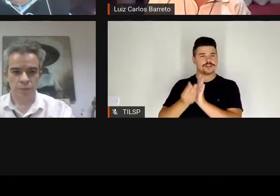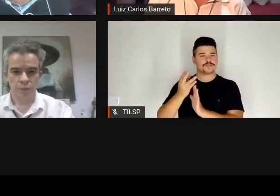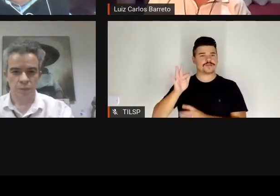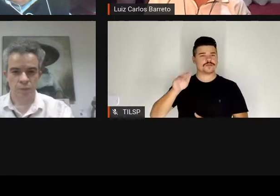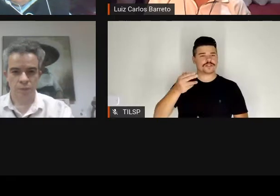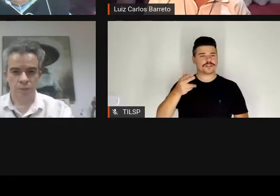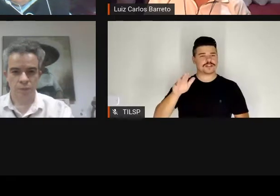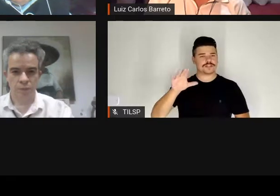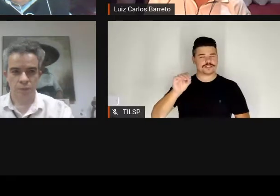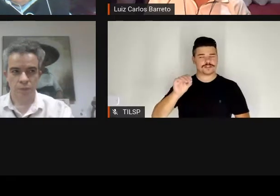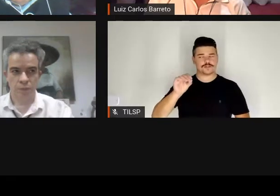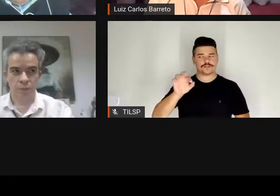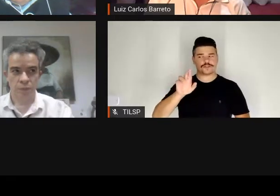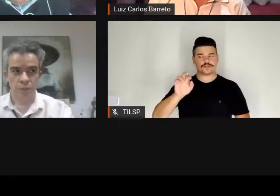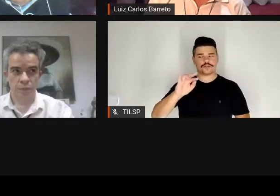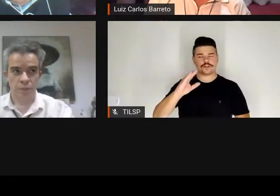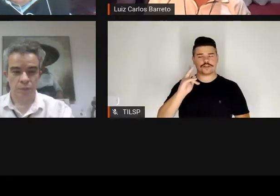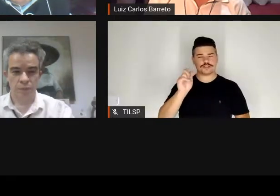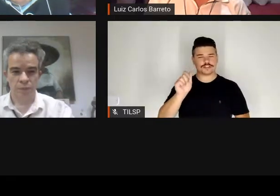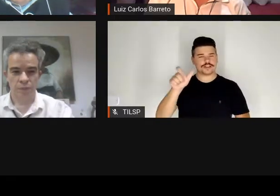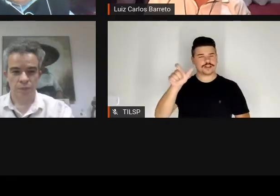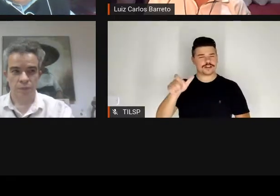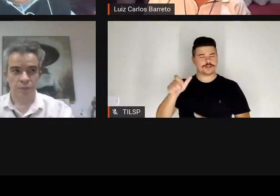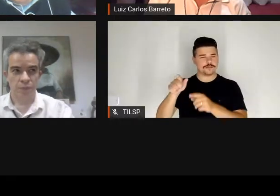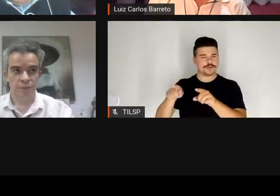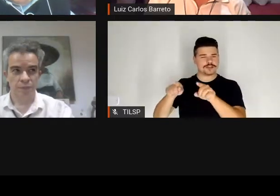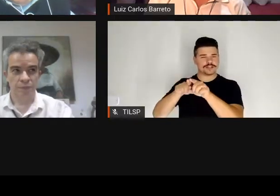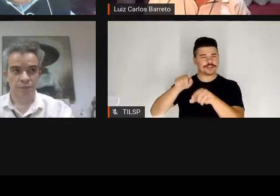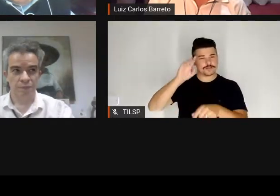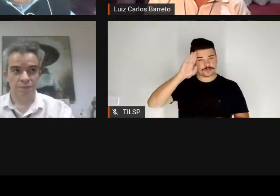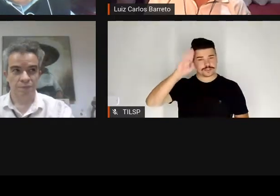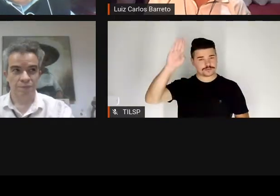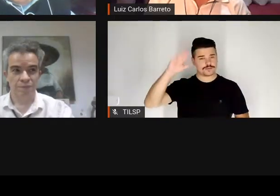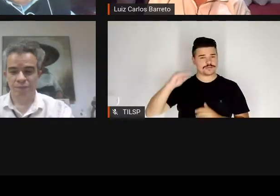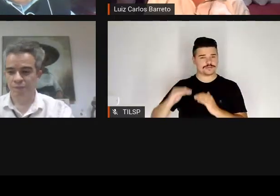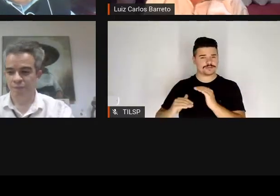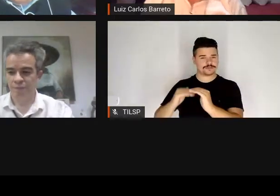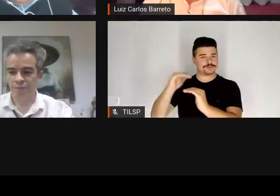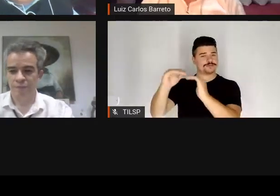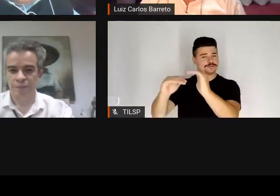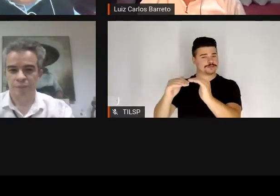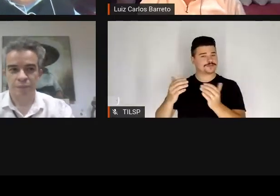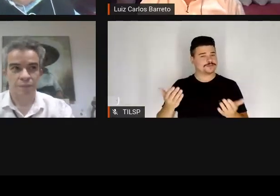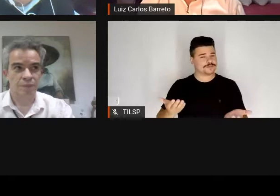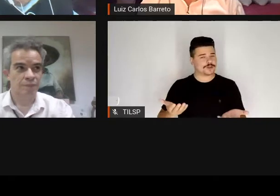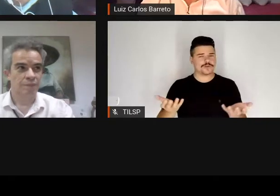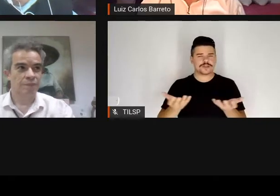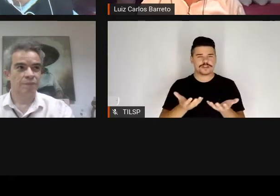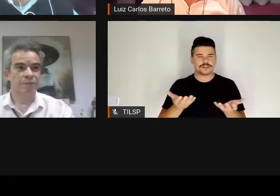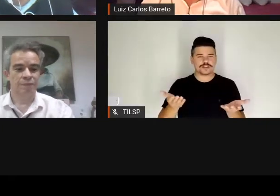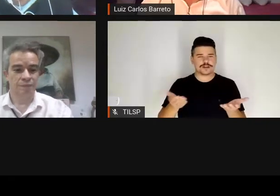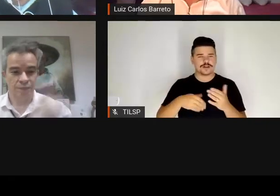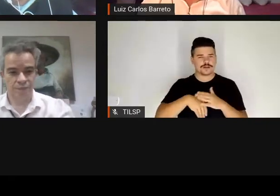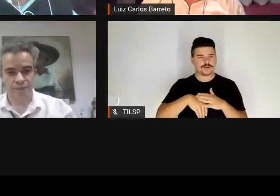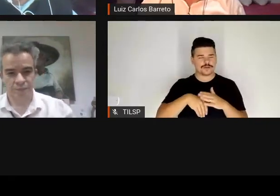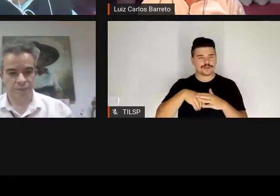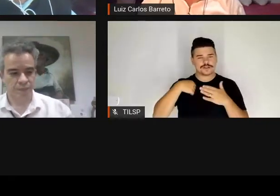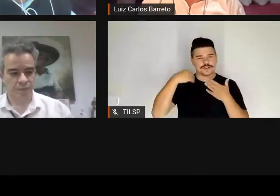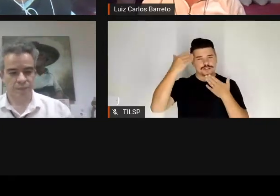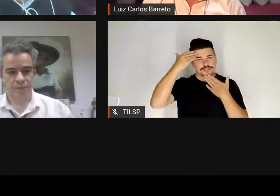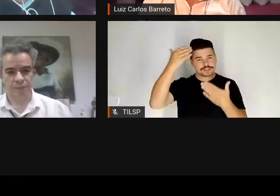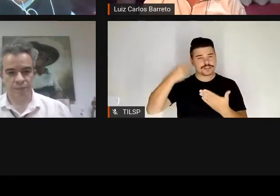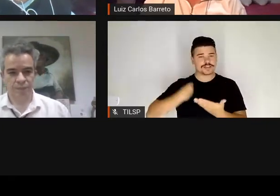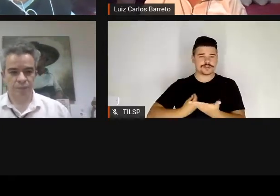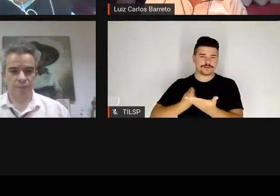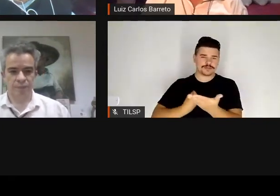que foi parceira fundamental para que esse projeto se realizasse. Então, queria agradecer a presença de todos vocês aqui conosco,